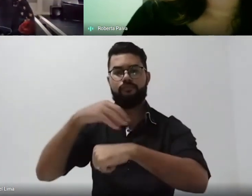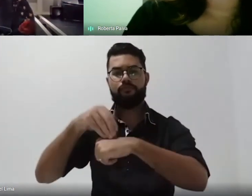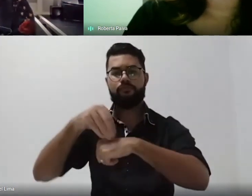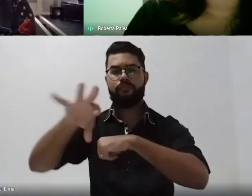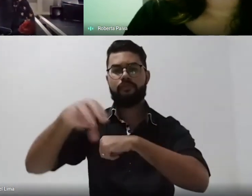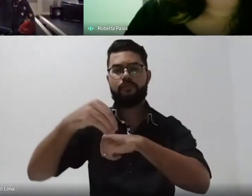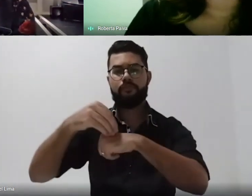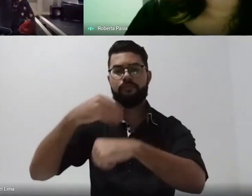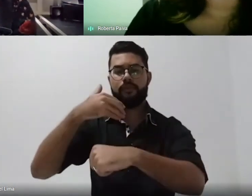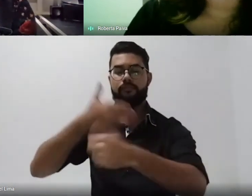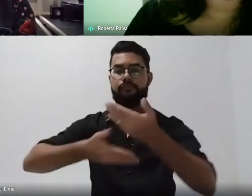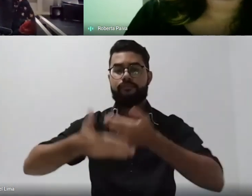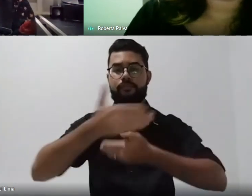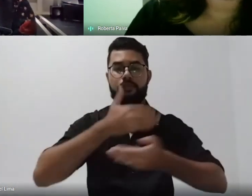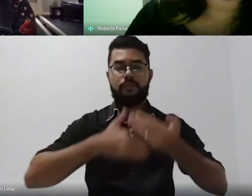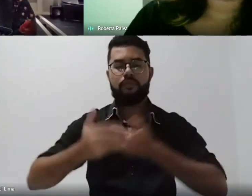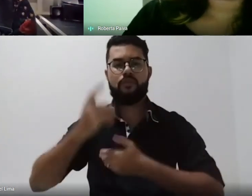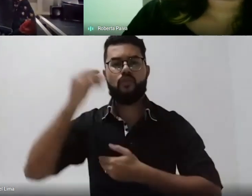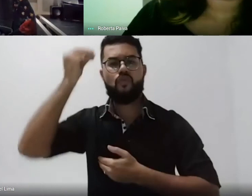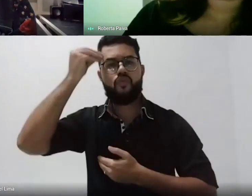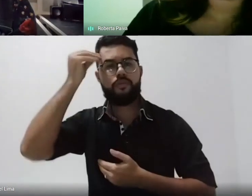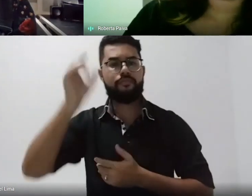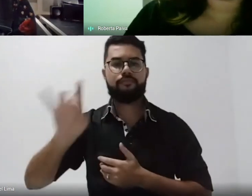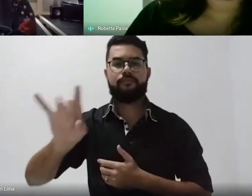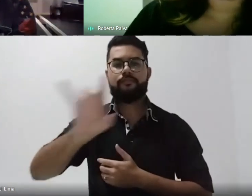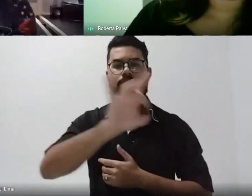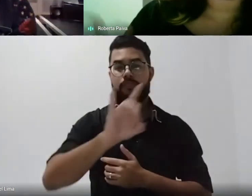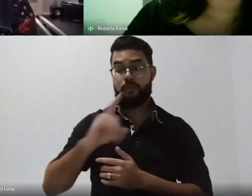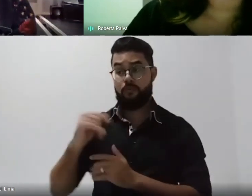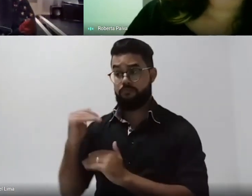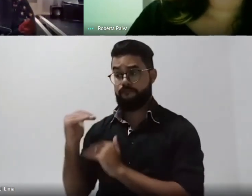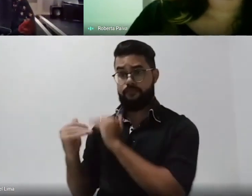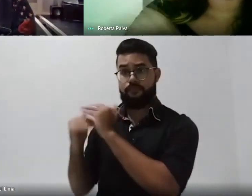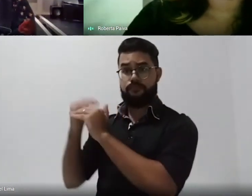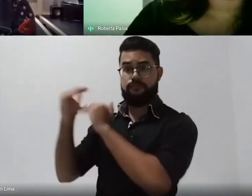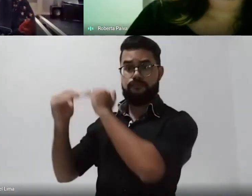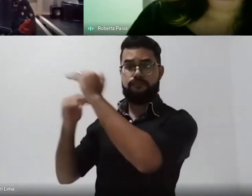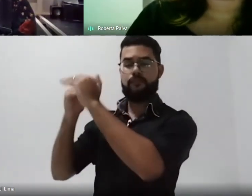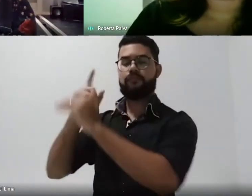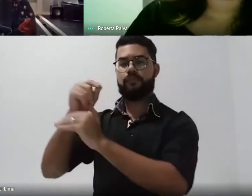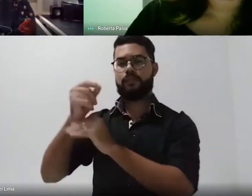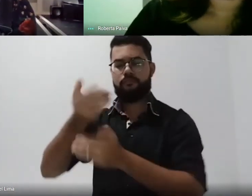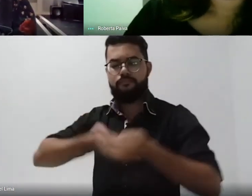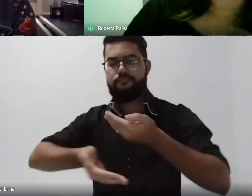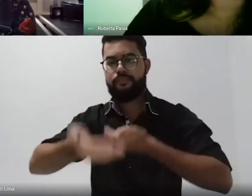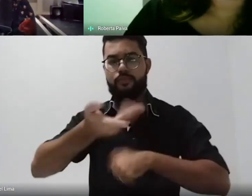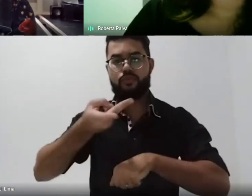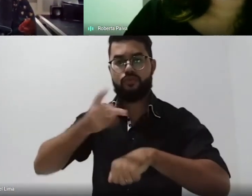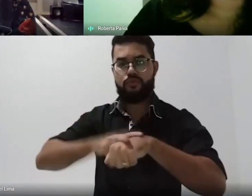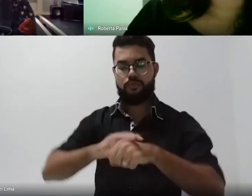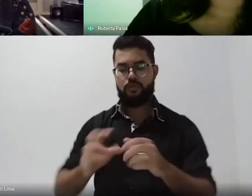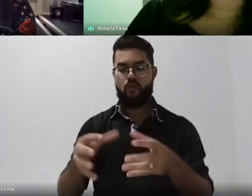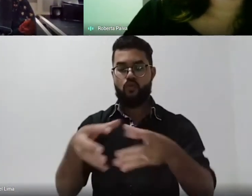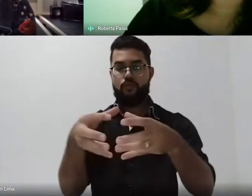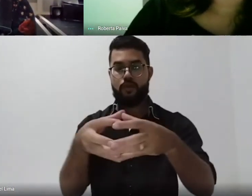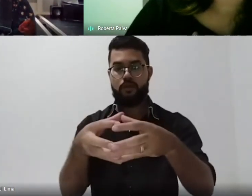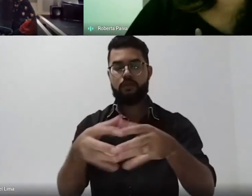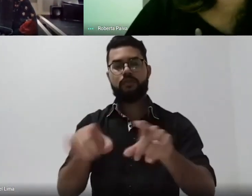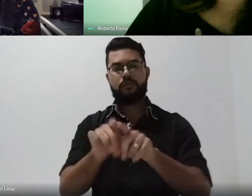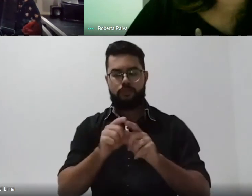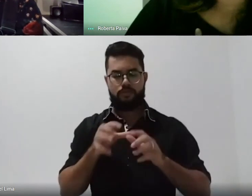de outra maneira. Então, o crescimento, ele é uma via de mão dupla aí para os dois, tanto para a comunidade como para os alunos. Eu,